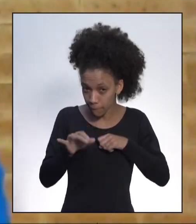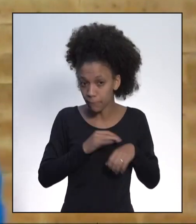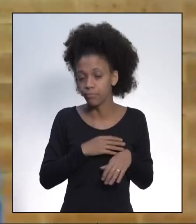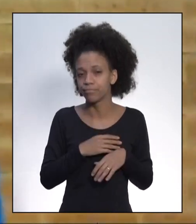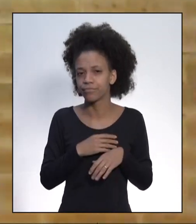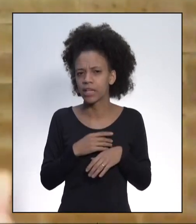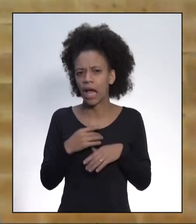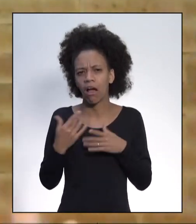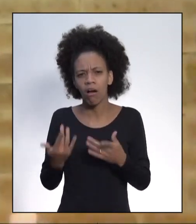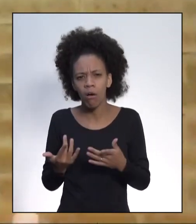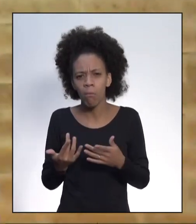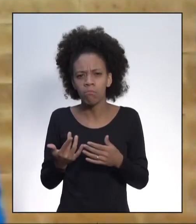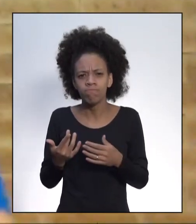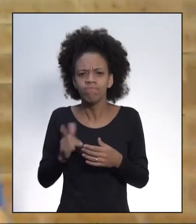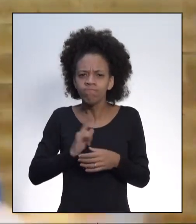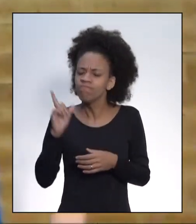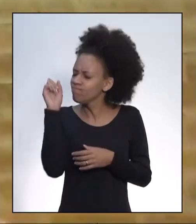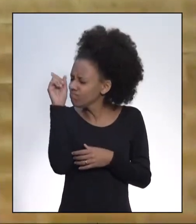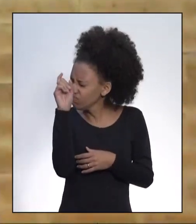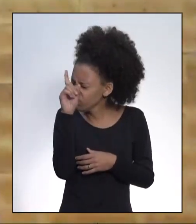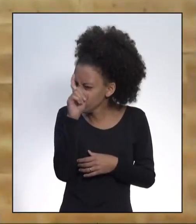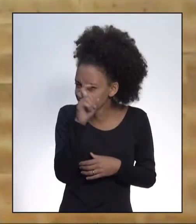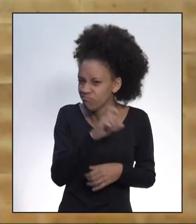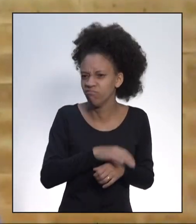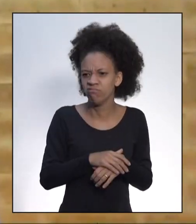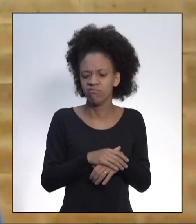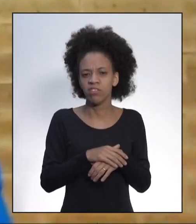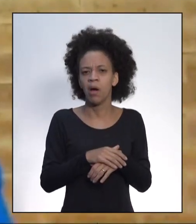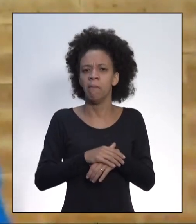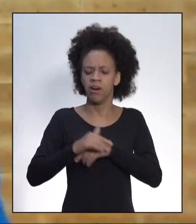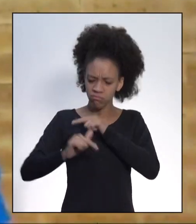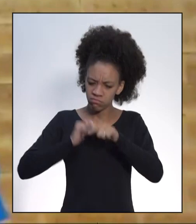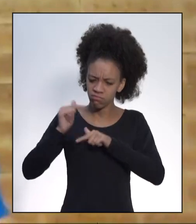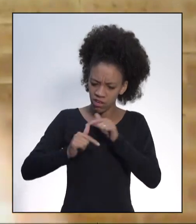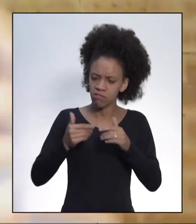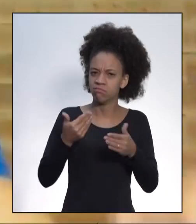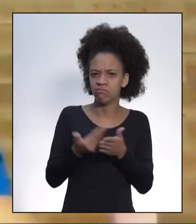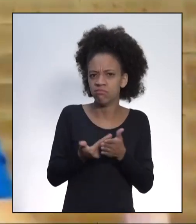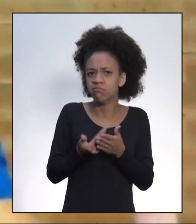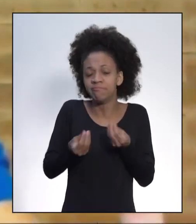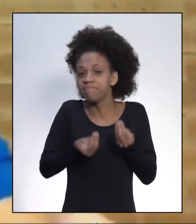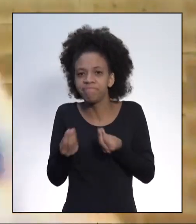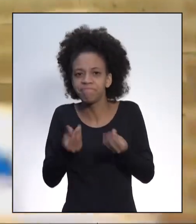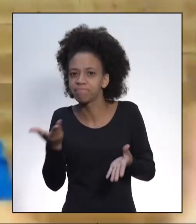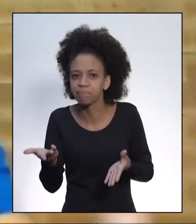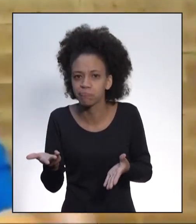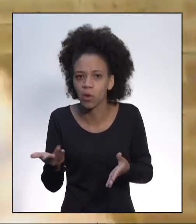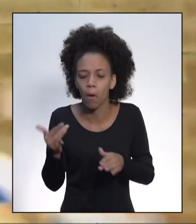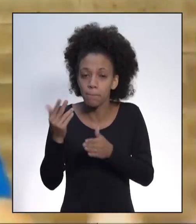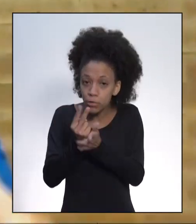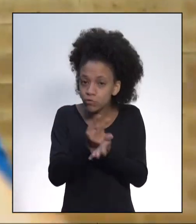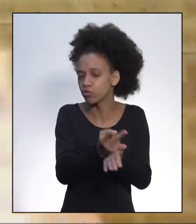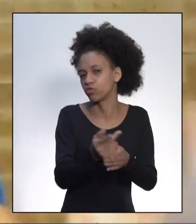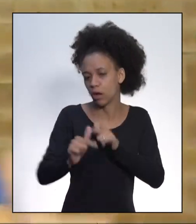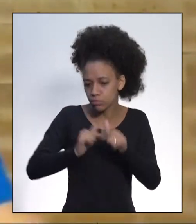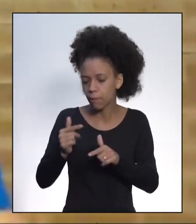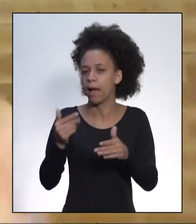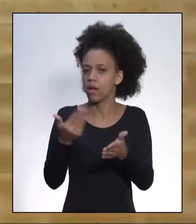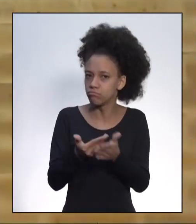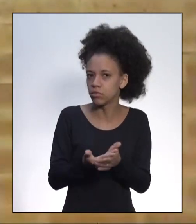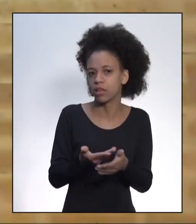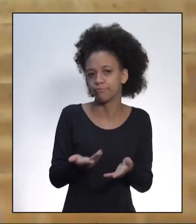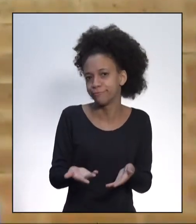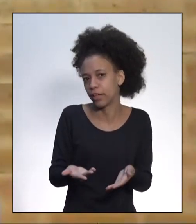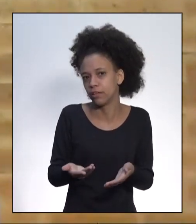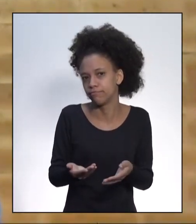teria muita dificuldade, né, de dar continuidade aos estudos, apesar de eu entender que ainda não é a situação ideal. O ideal é a gente estar na escola, voltar